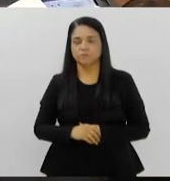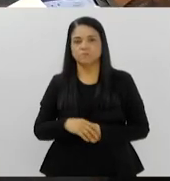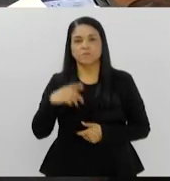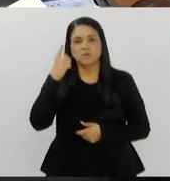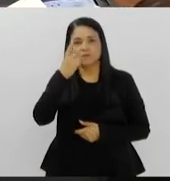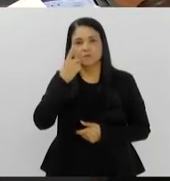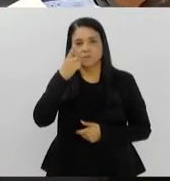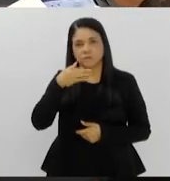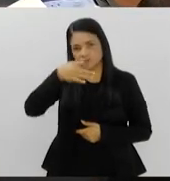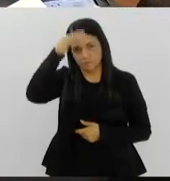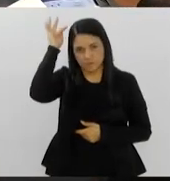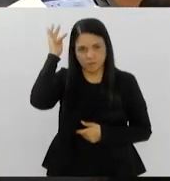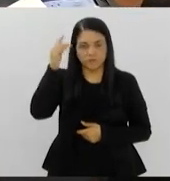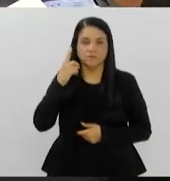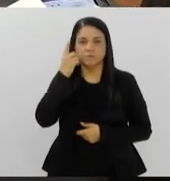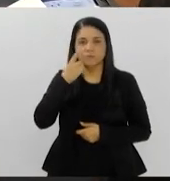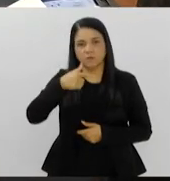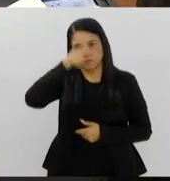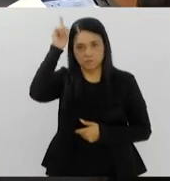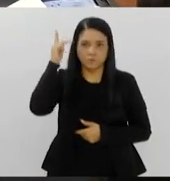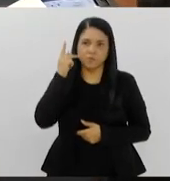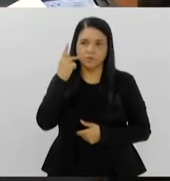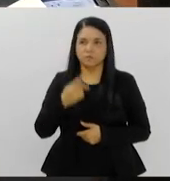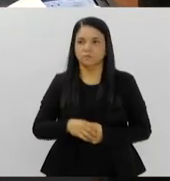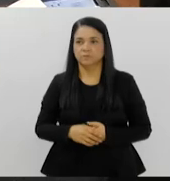deputado Fred Pacheco, deputado Luiz Paulo.